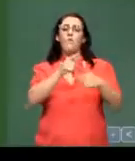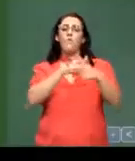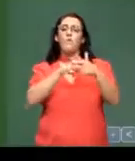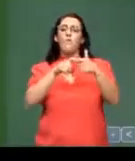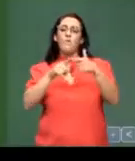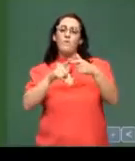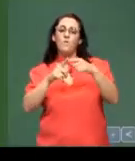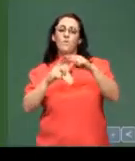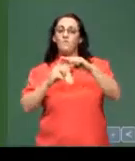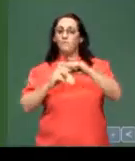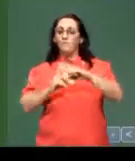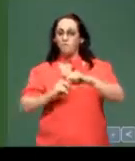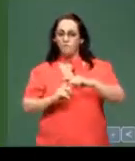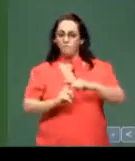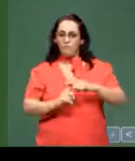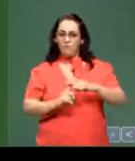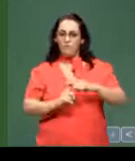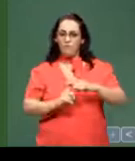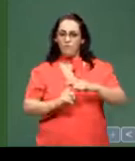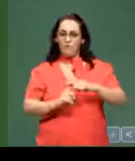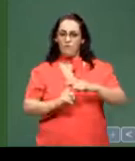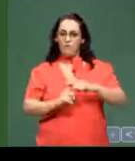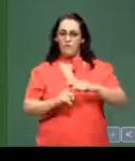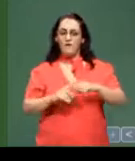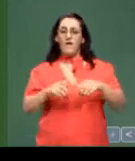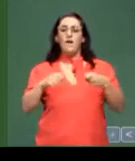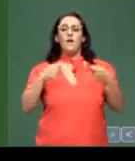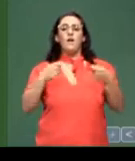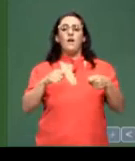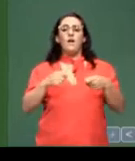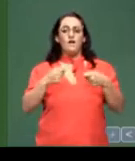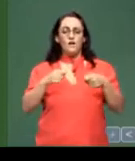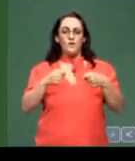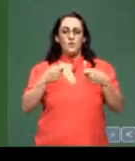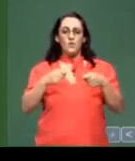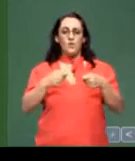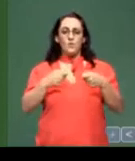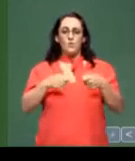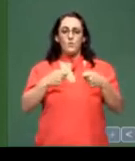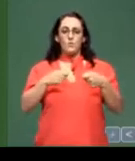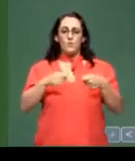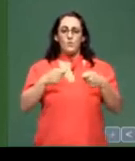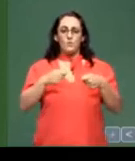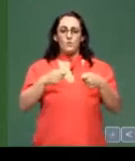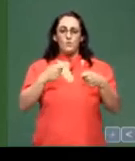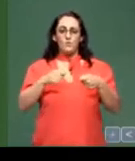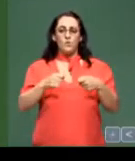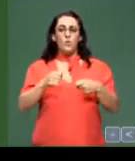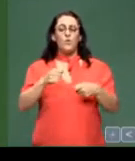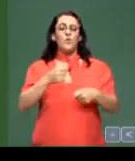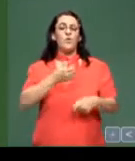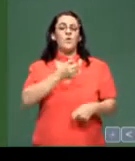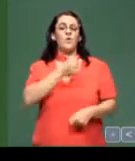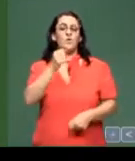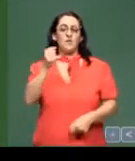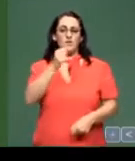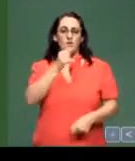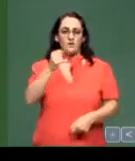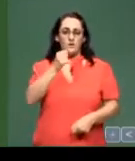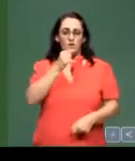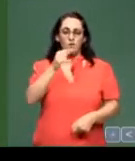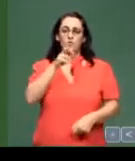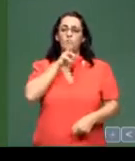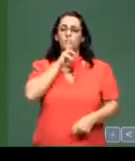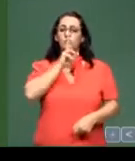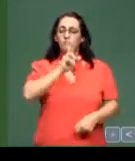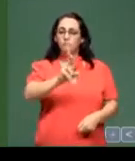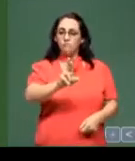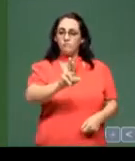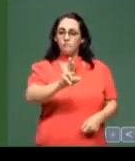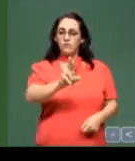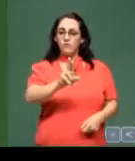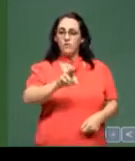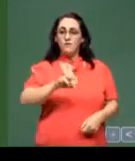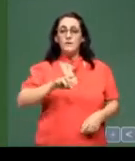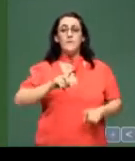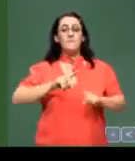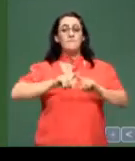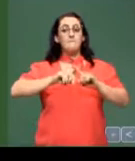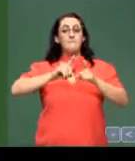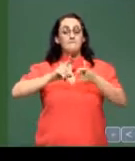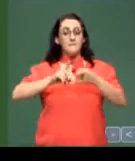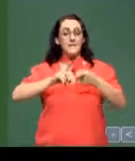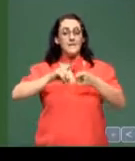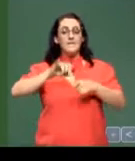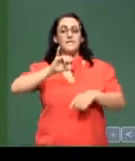embaixo eu não tenho mais, então, vai ficar o número negativo, o resultado. Se for